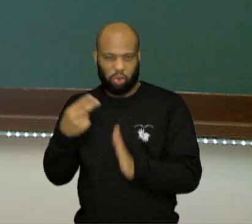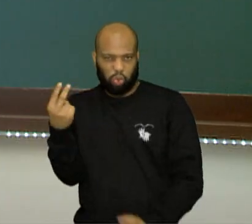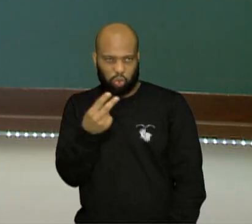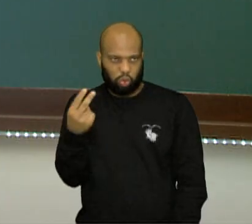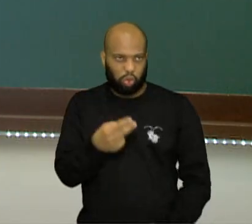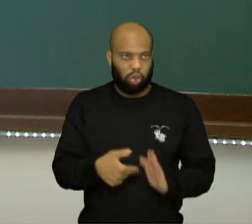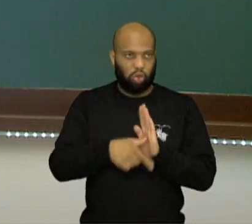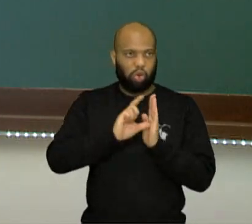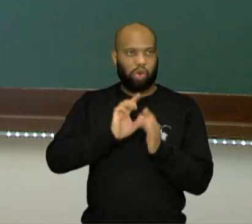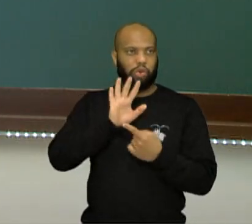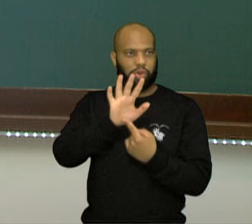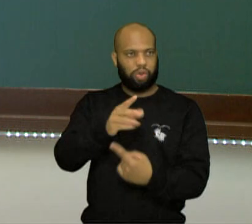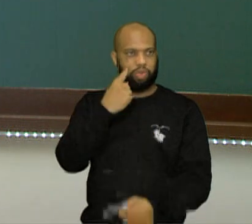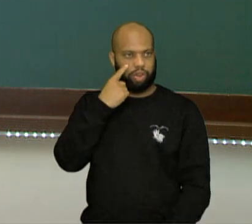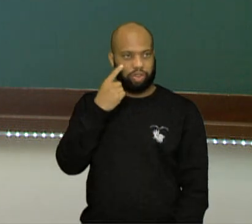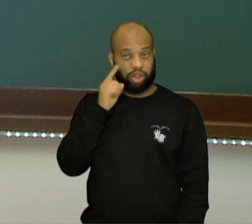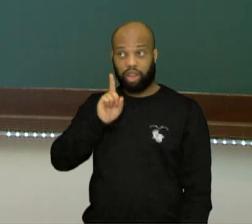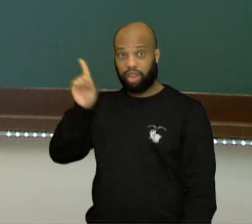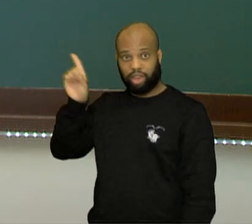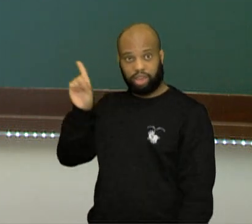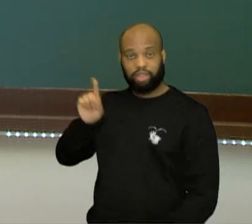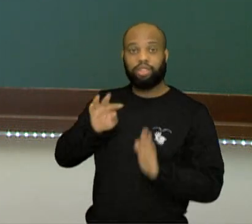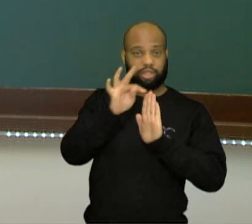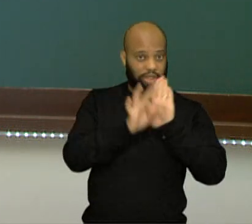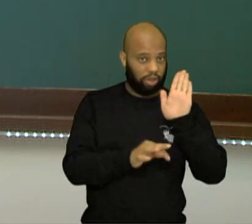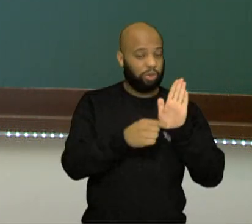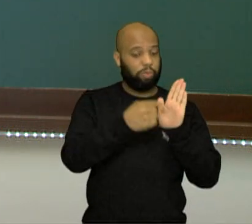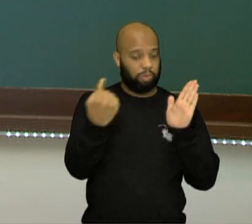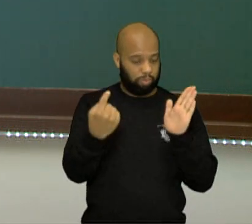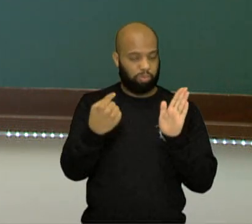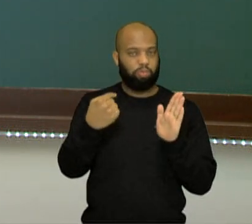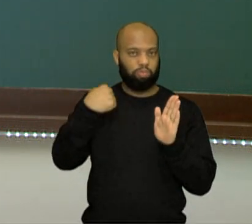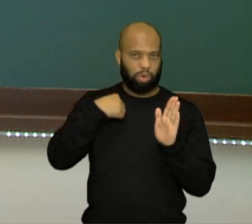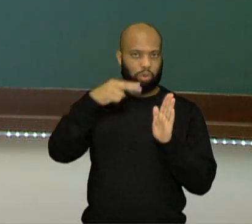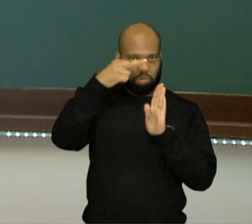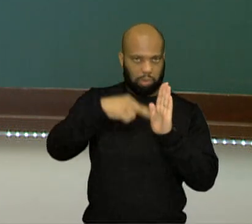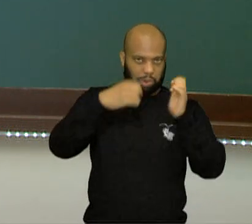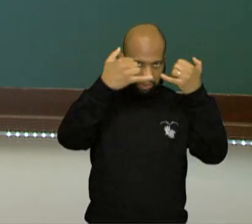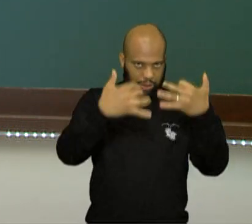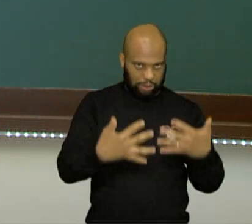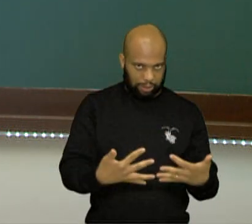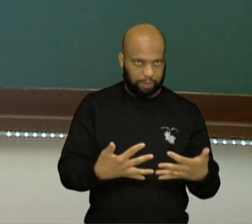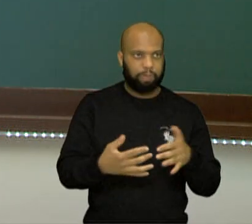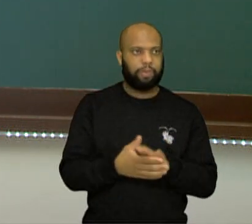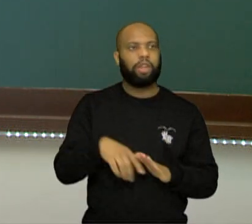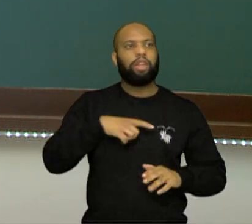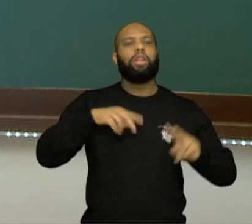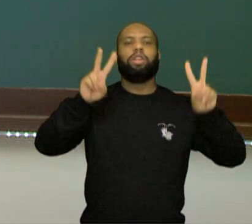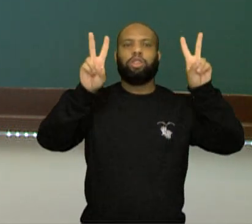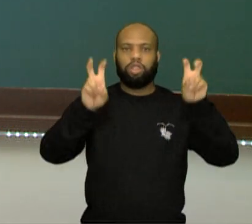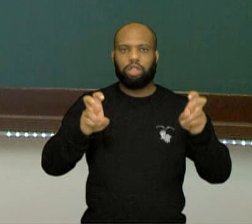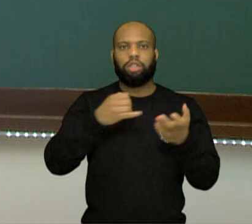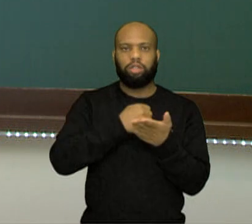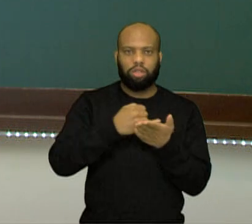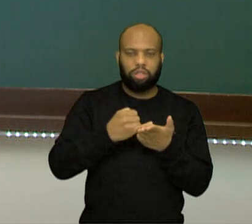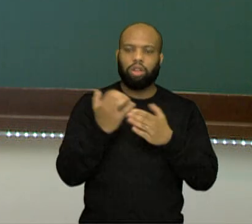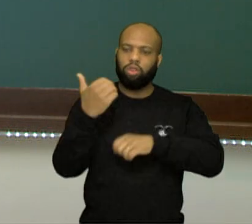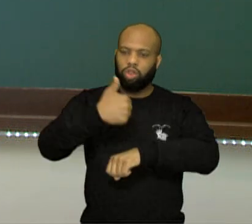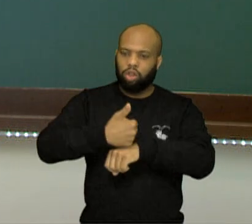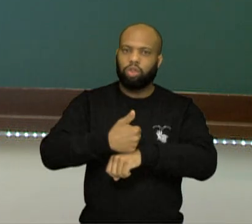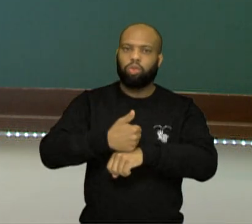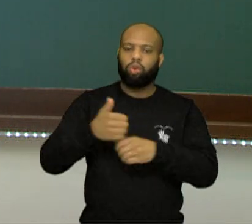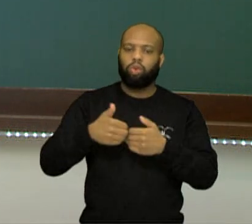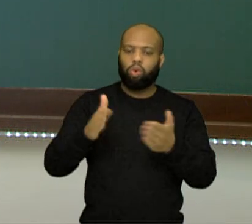voltar aqui, acompanhe. Esse primeiro texto que está aqui, vejam. Título, produção, dirigido,